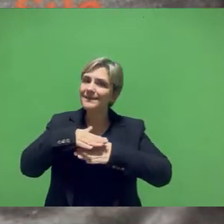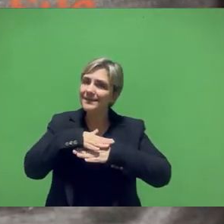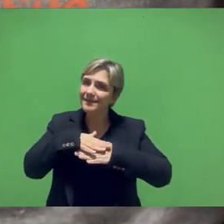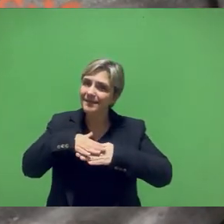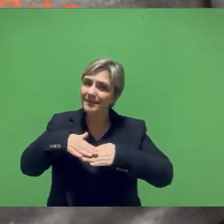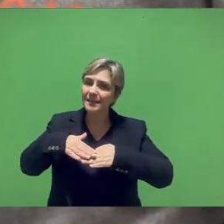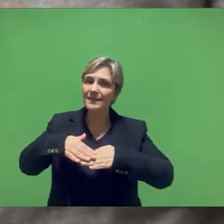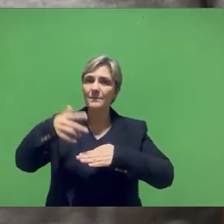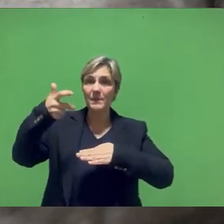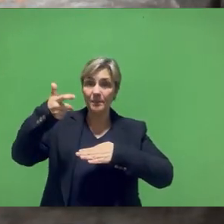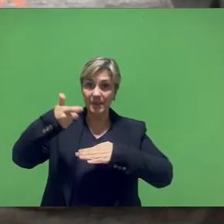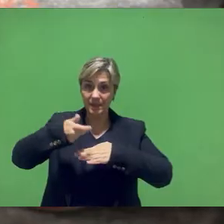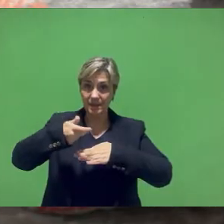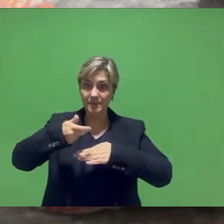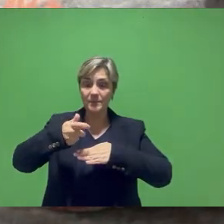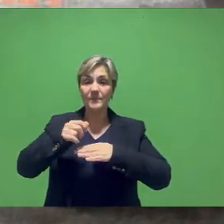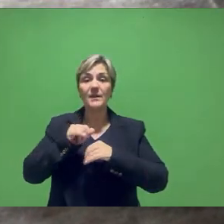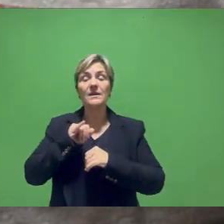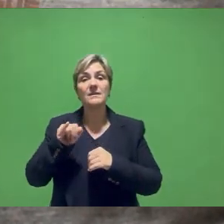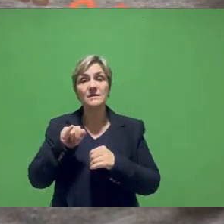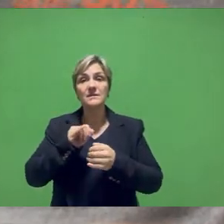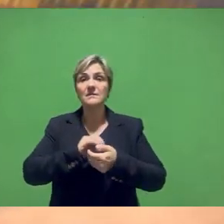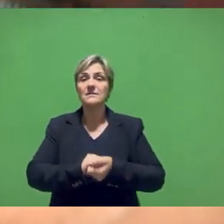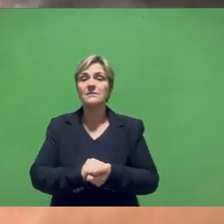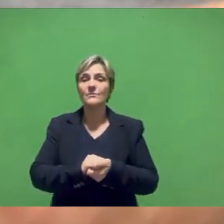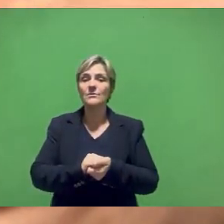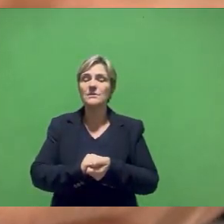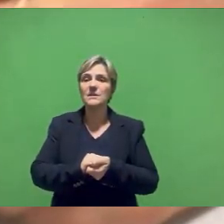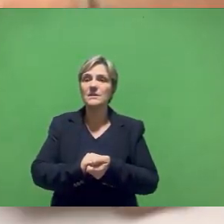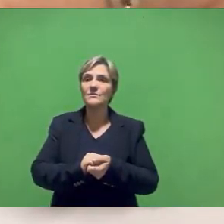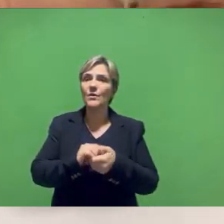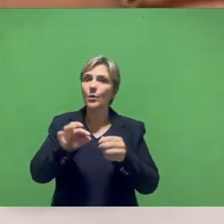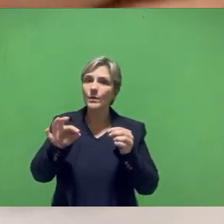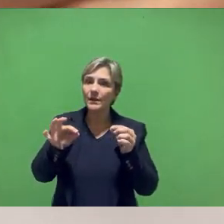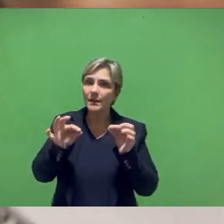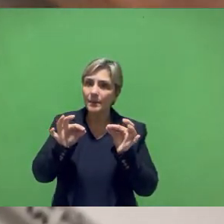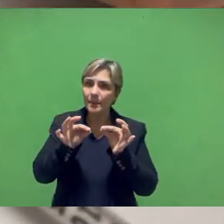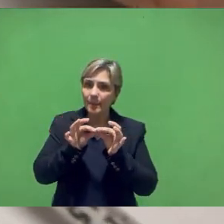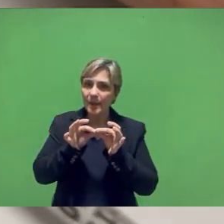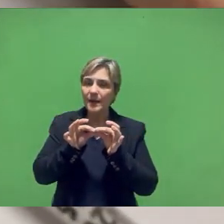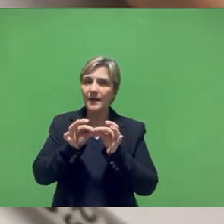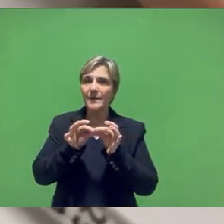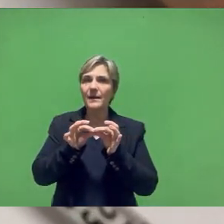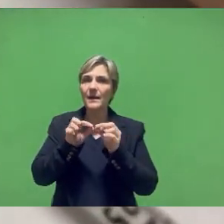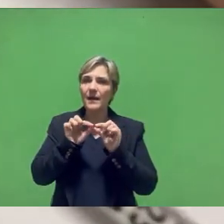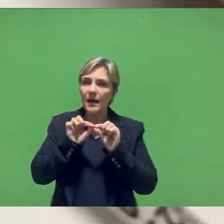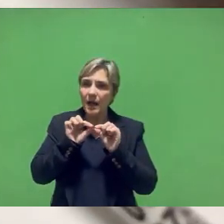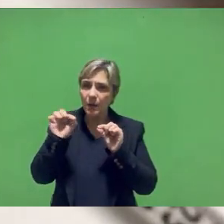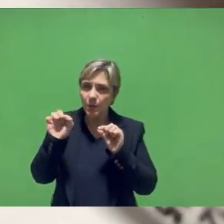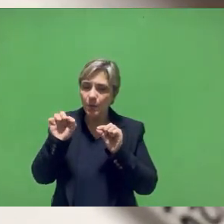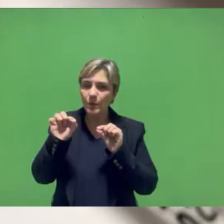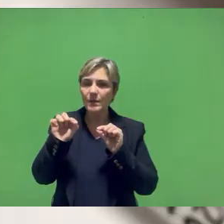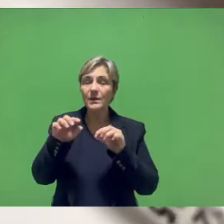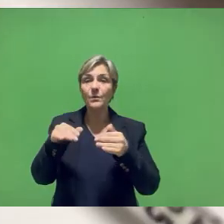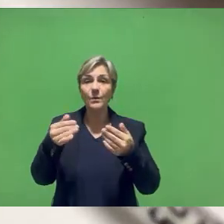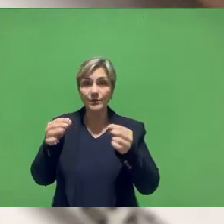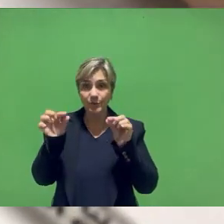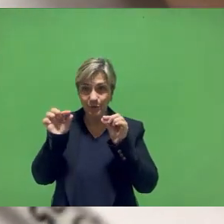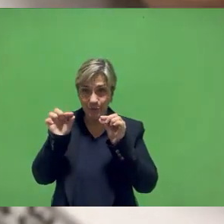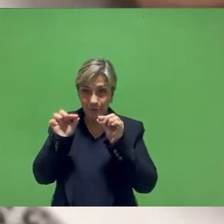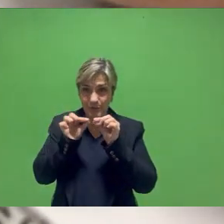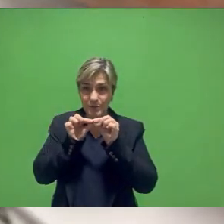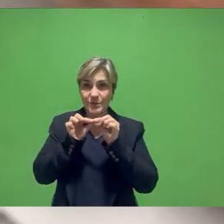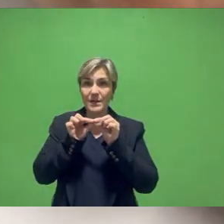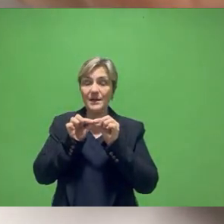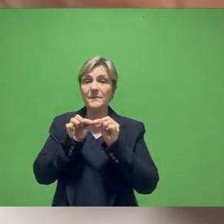lisa. Caso vocês forem fechar a agulha, tá? De preferência não. Quando